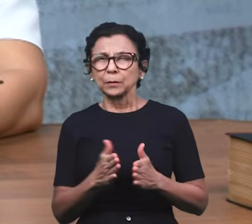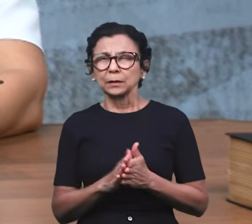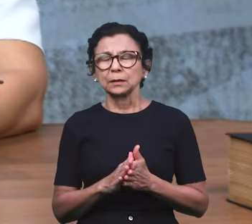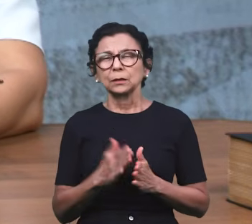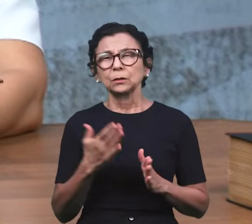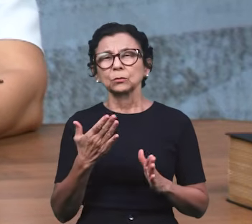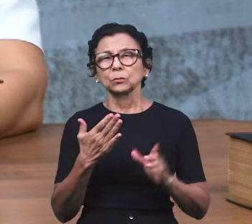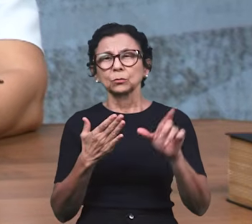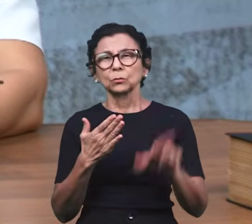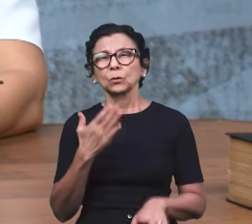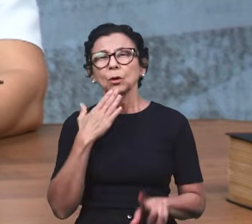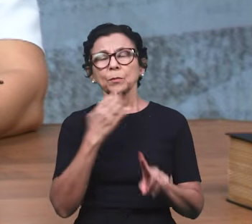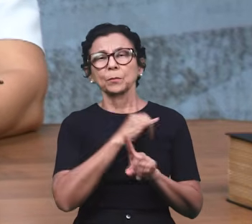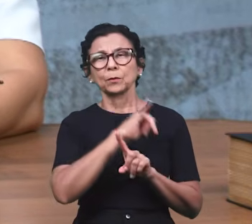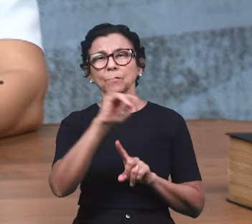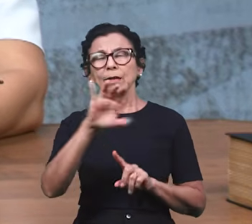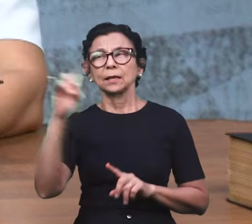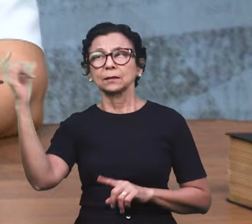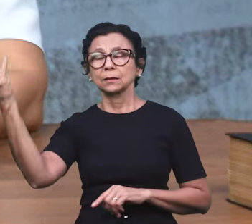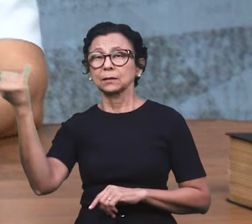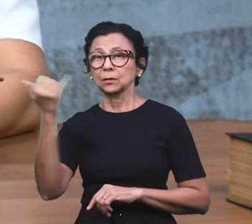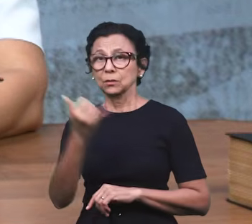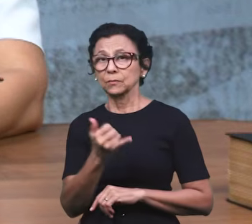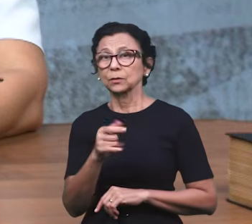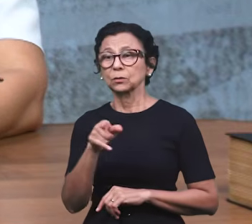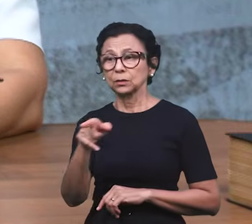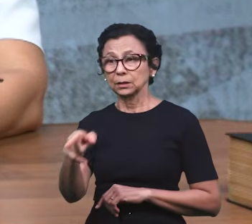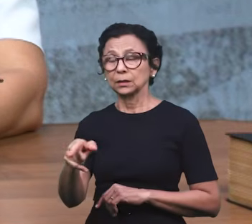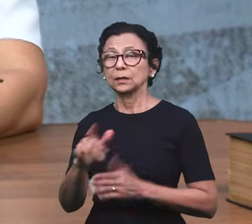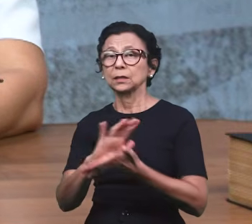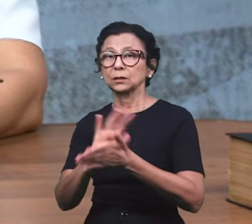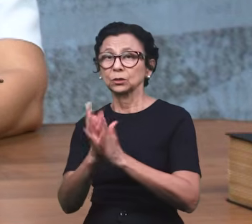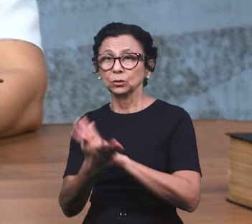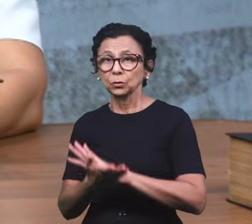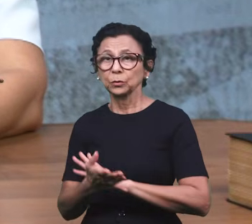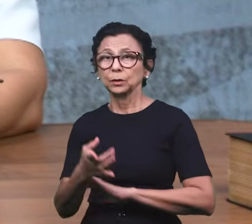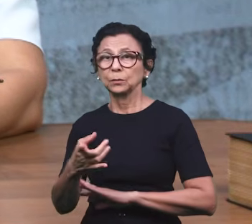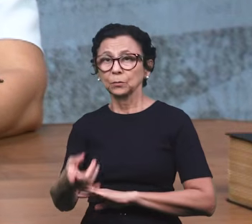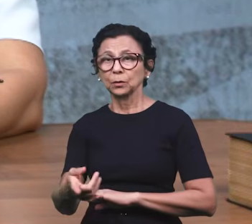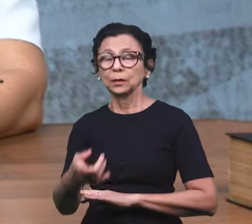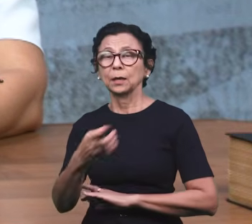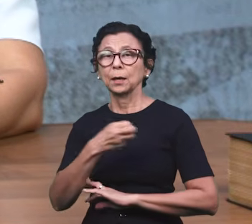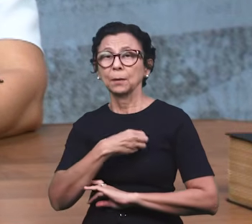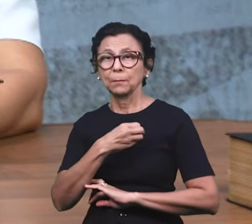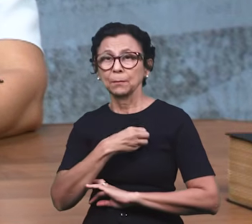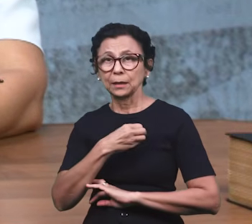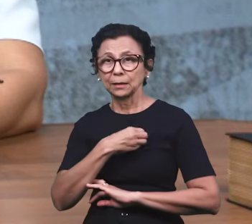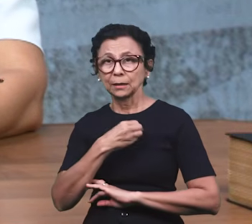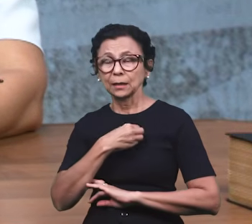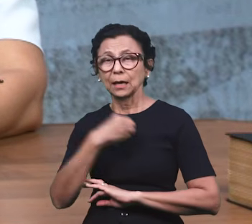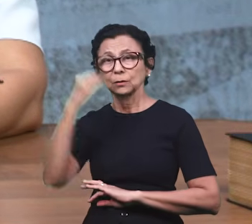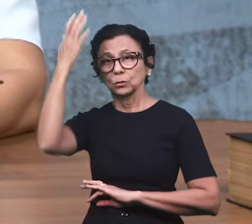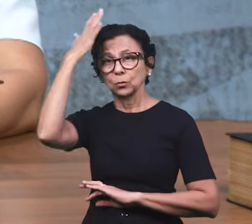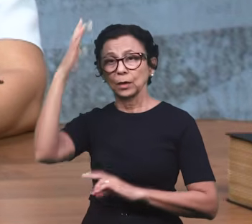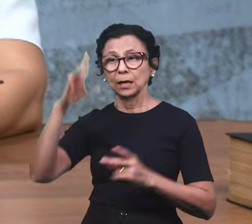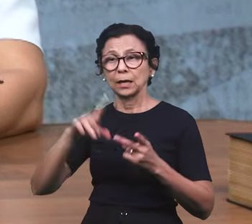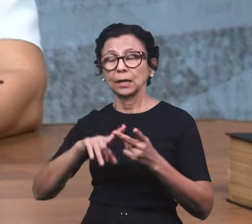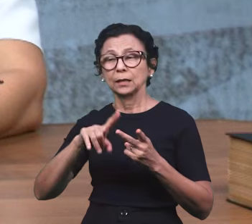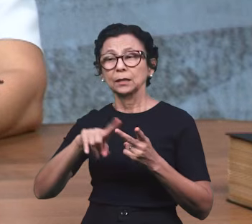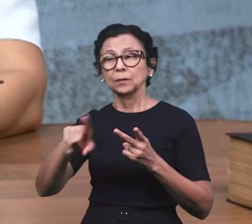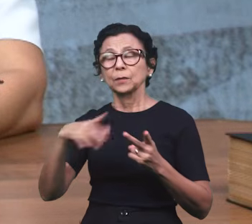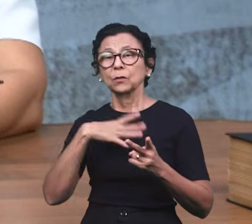Jeú sobre Baasa. Por todos os pecados de Baasa e os pecados de ela, seu filho, com